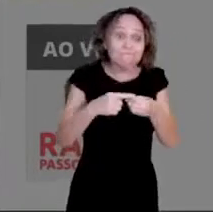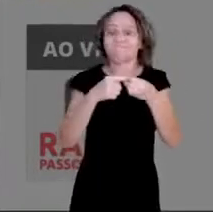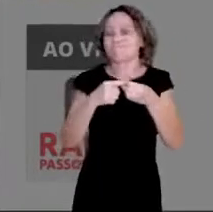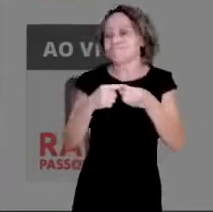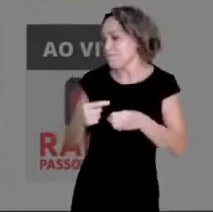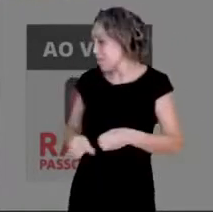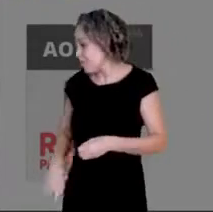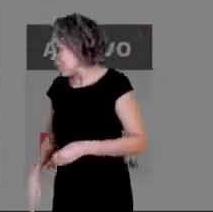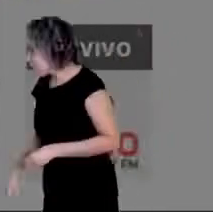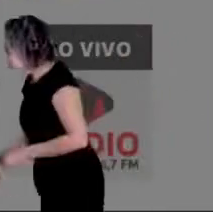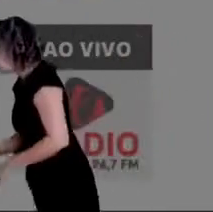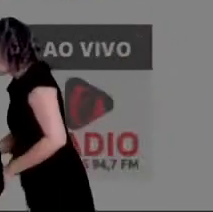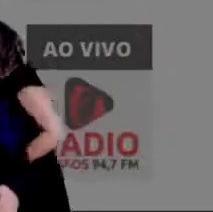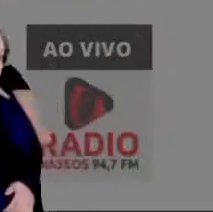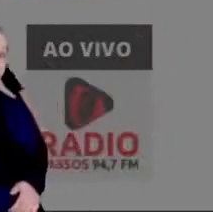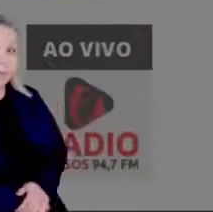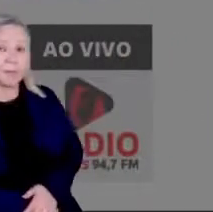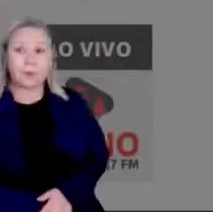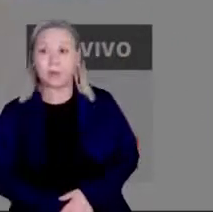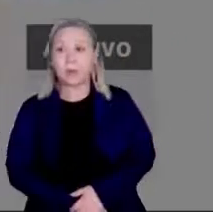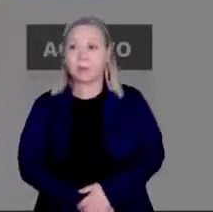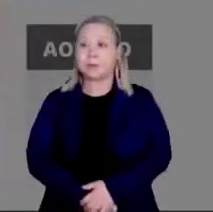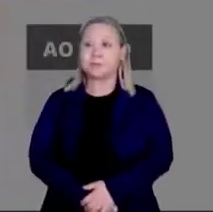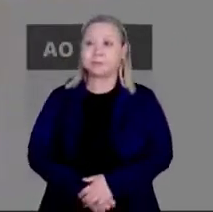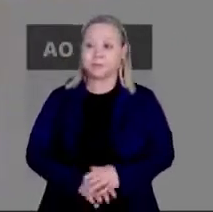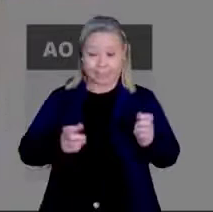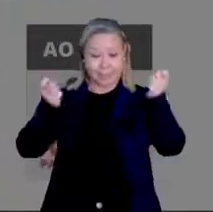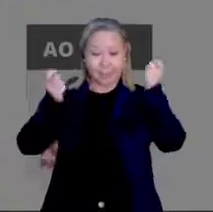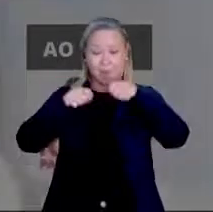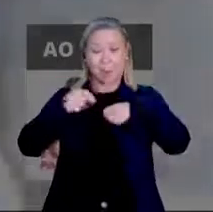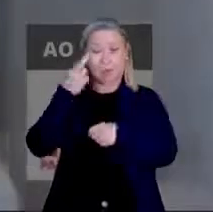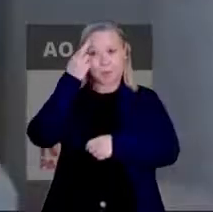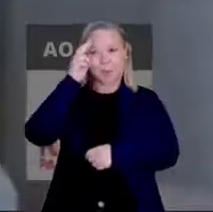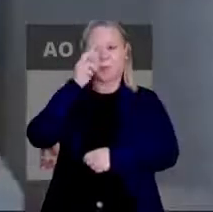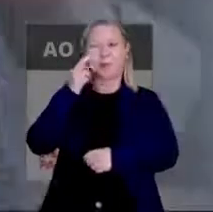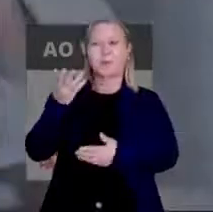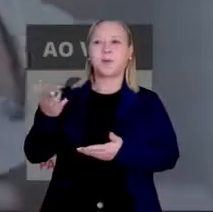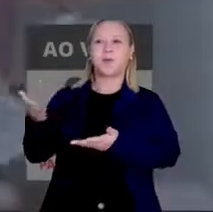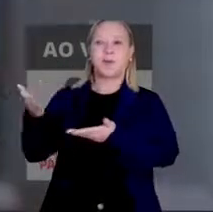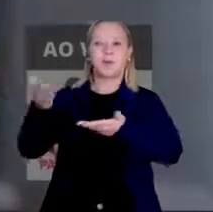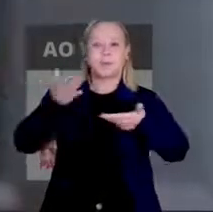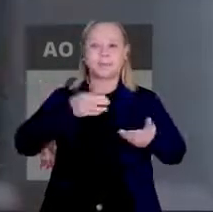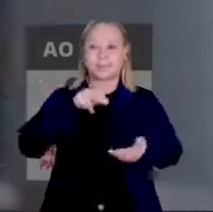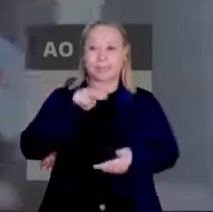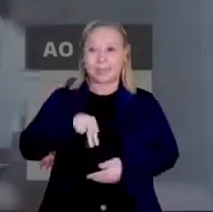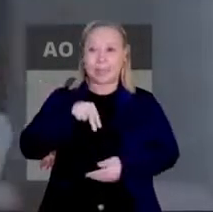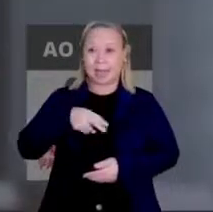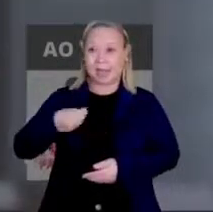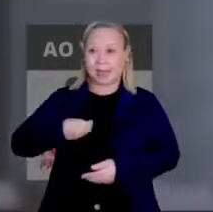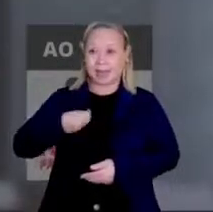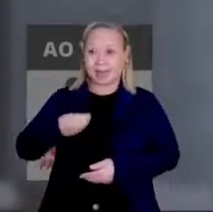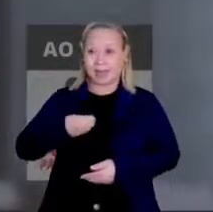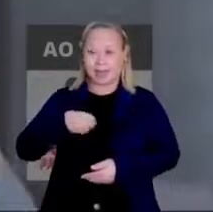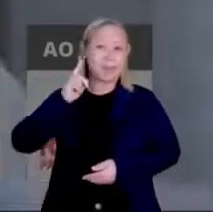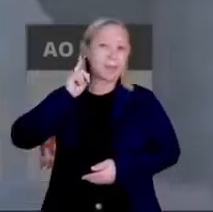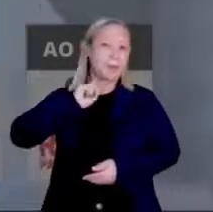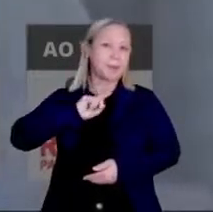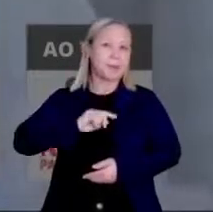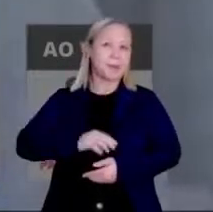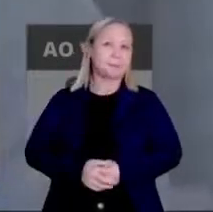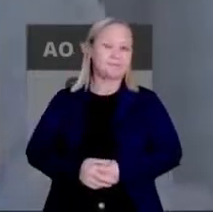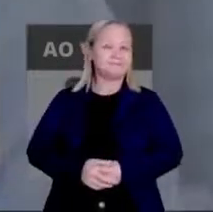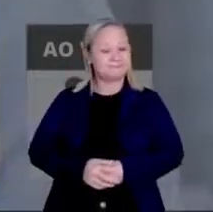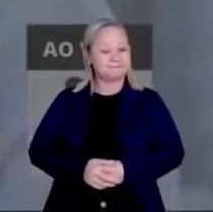estivesse produzindo mais biodiesel e mais etanol. Se o mundo rico estivesse usando mais álcool, se o mundo rico estivesse usando